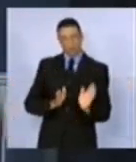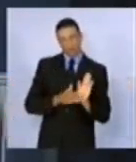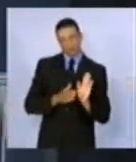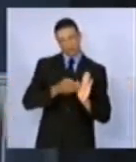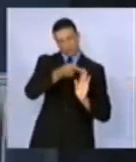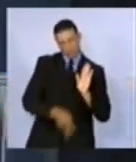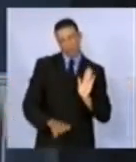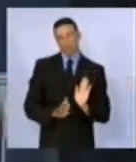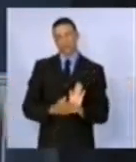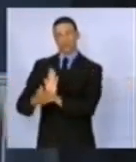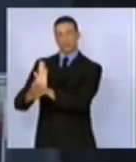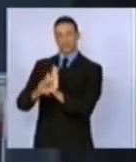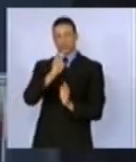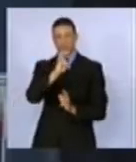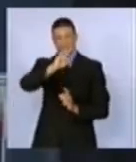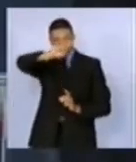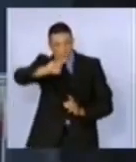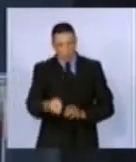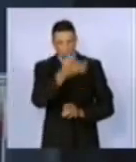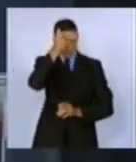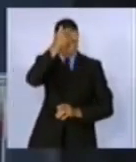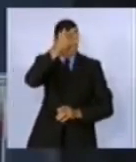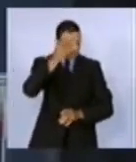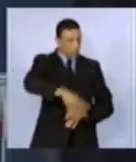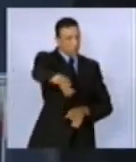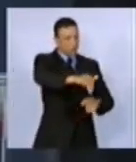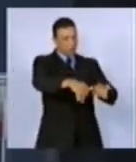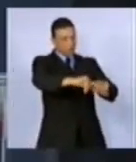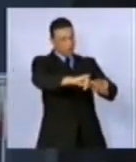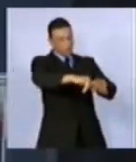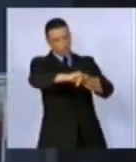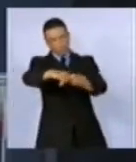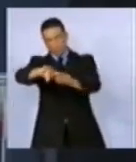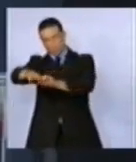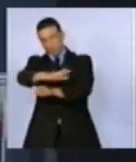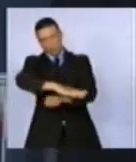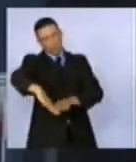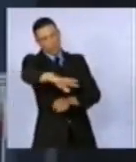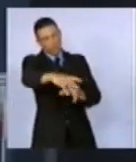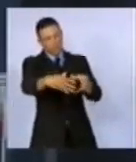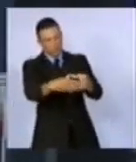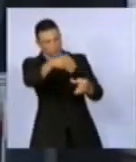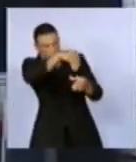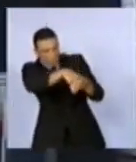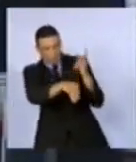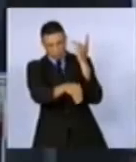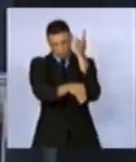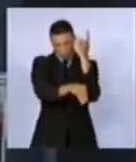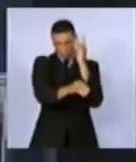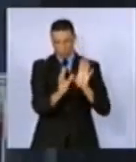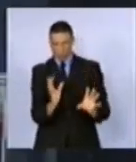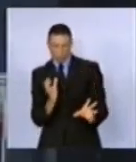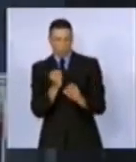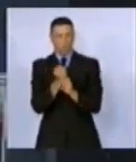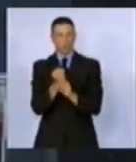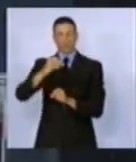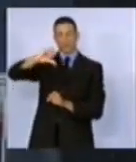isso representa mais de 5.000 Produtores Rurais dentro do Estado lembrando aí que a produção mais de